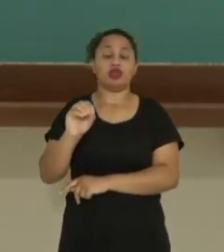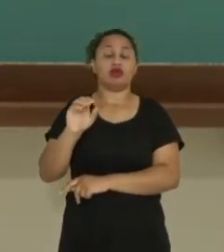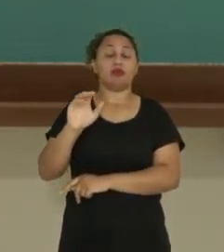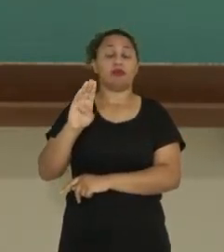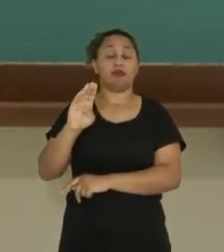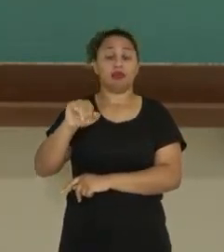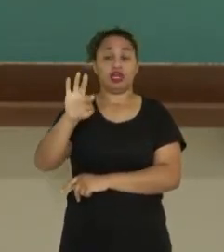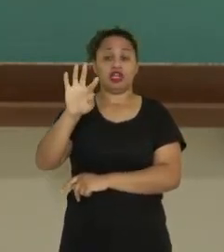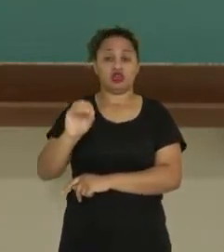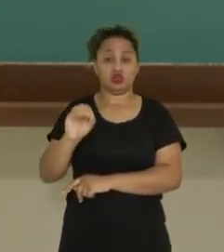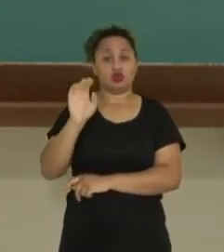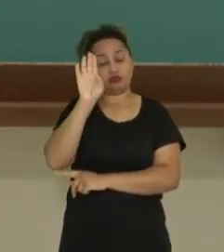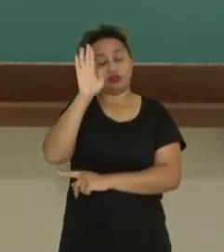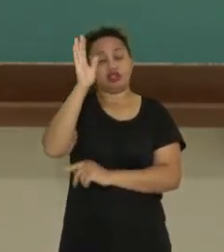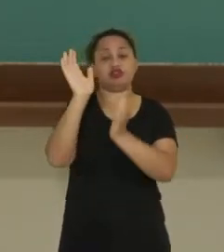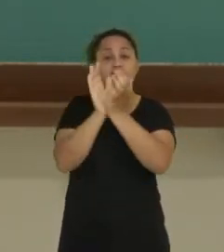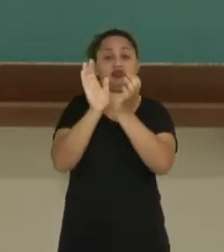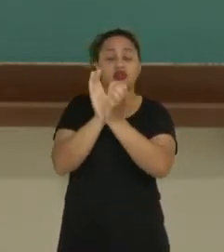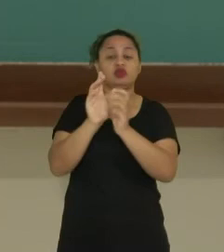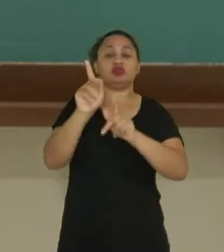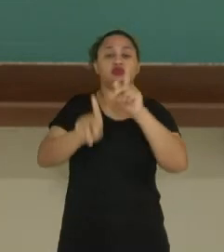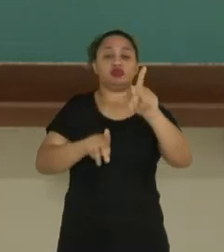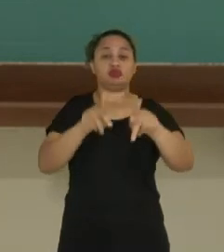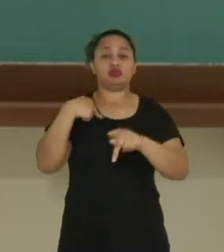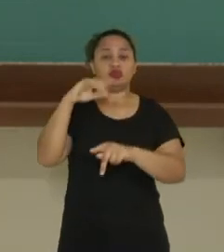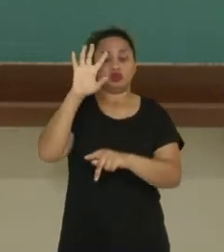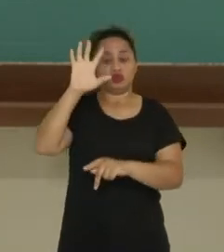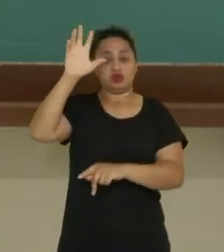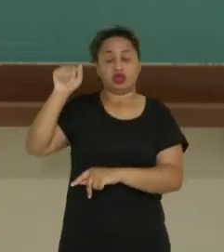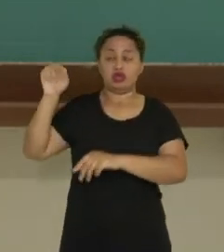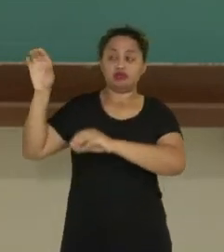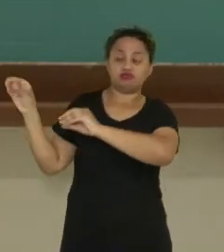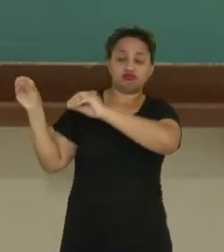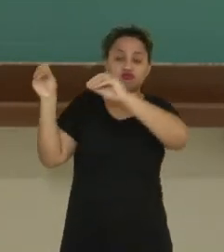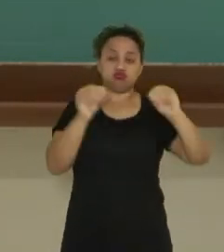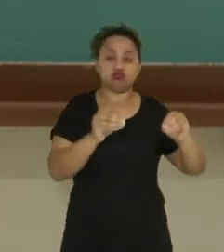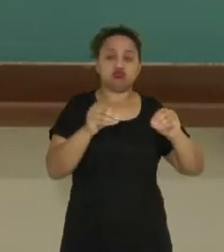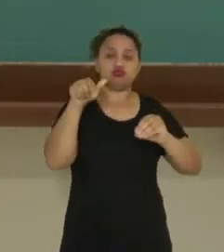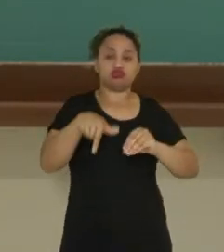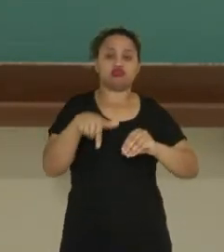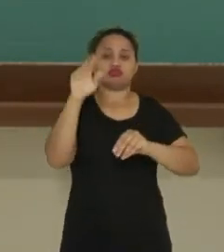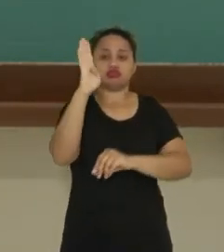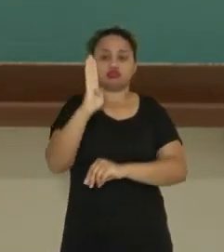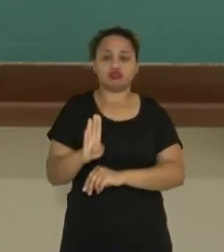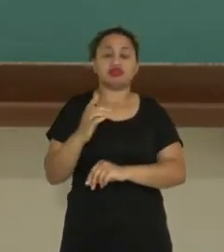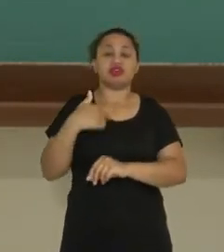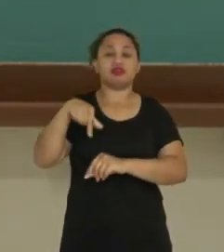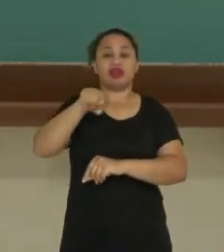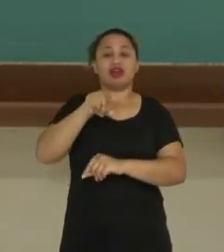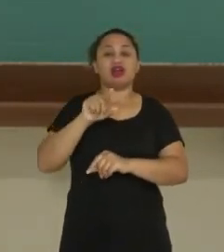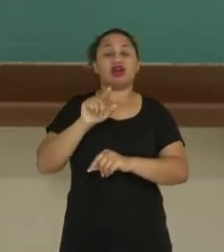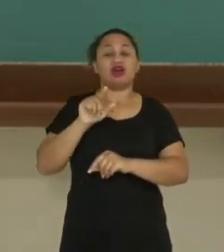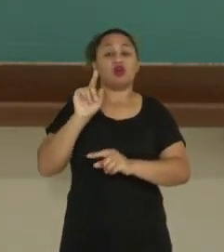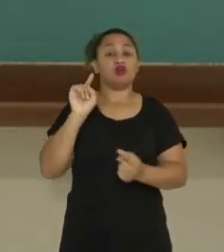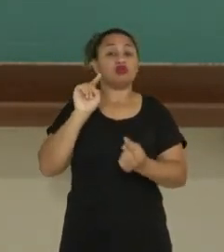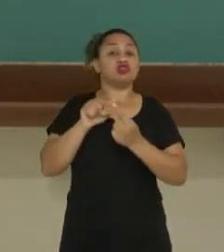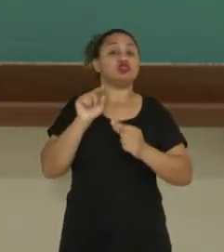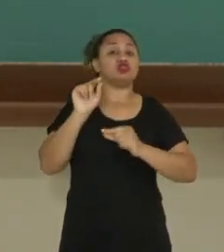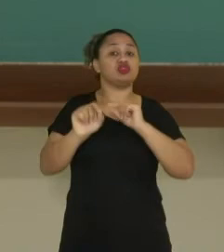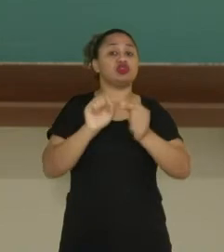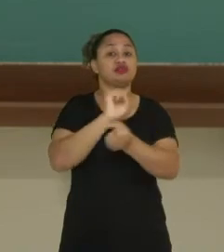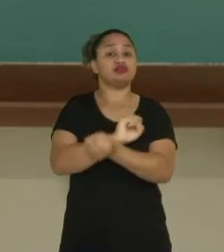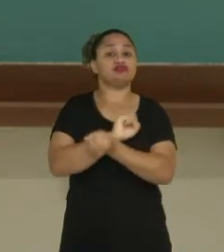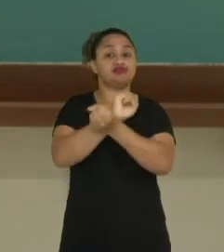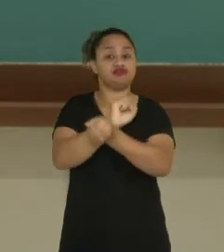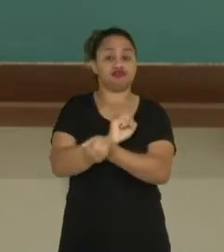principais grupos de pessoas africanas que foram trazidas para o Brasil para serem escravizadas, né? No sul